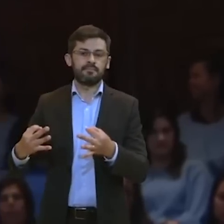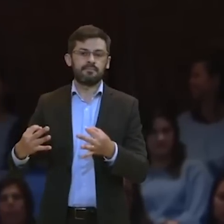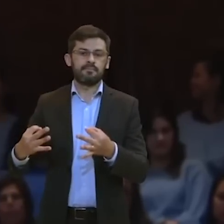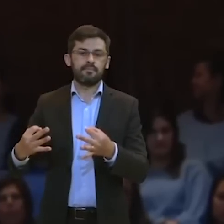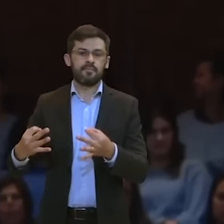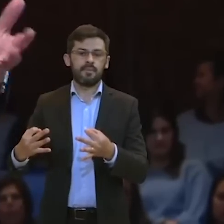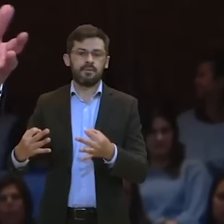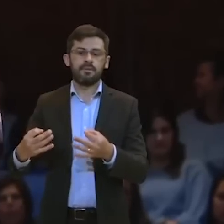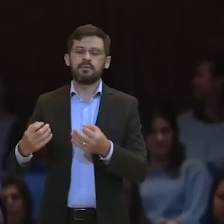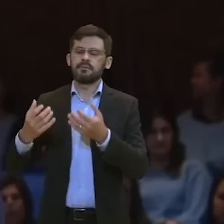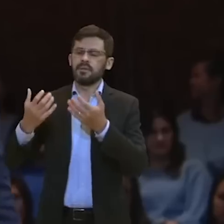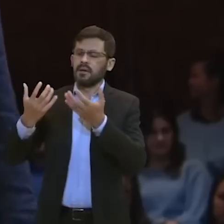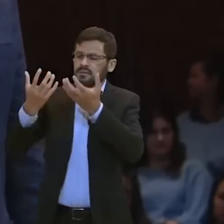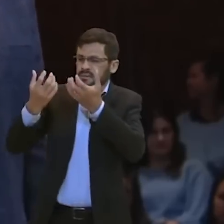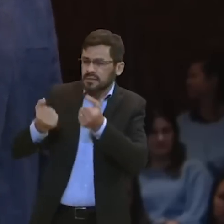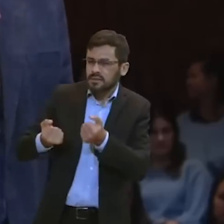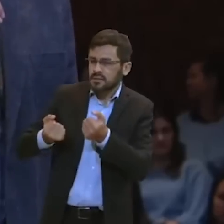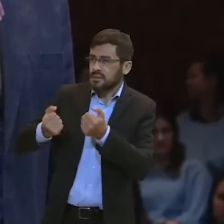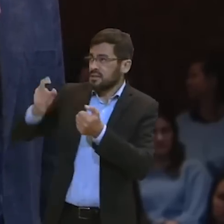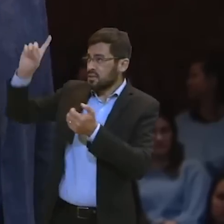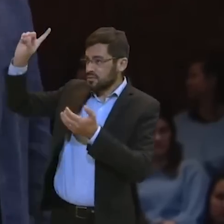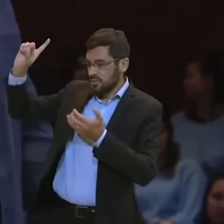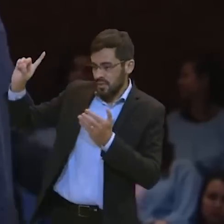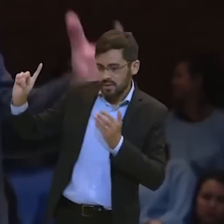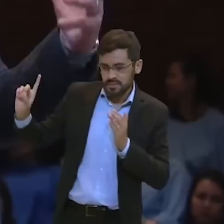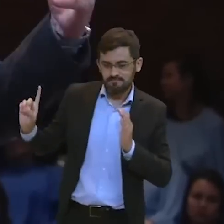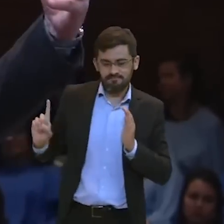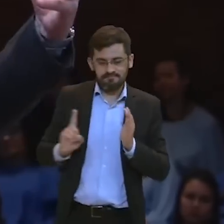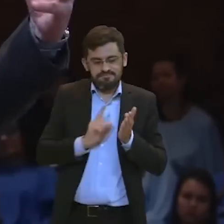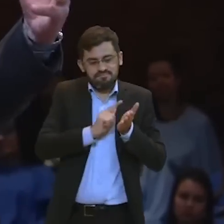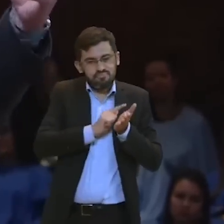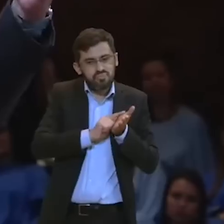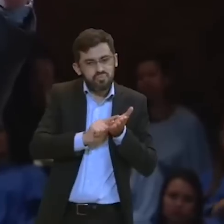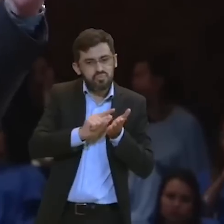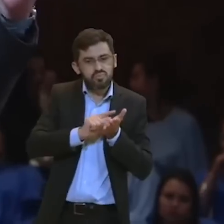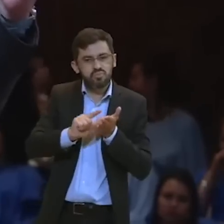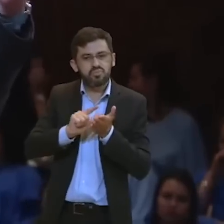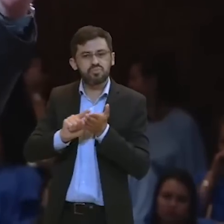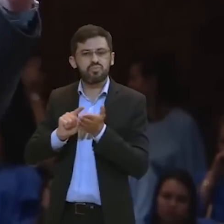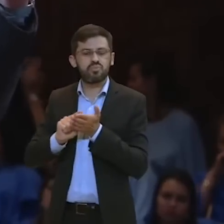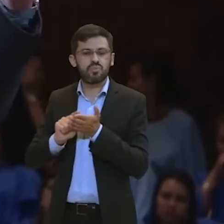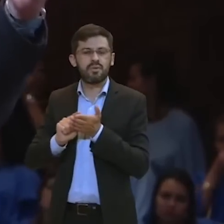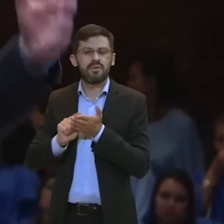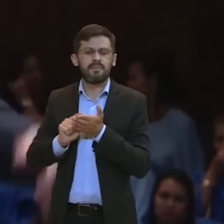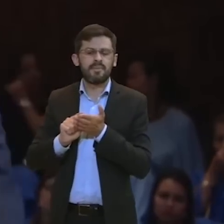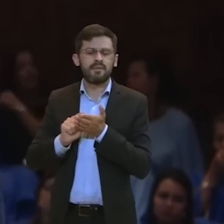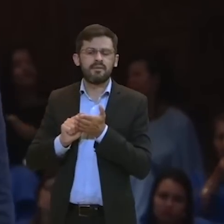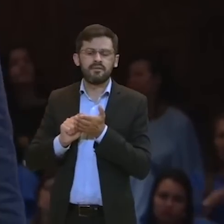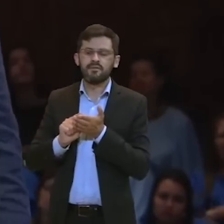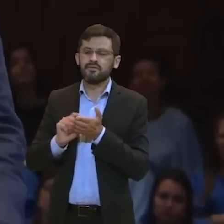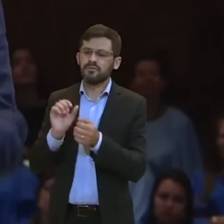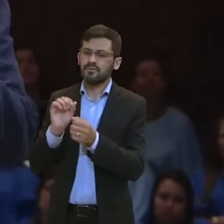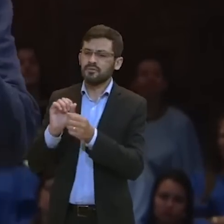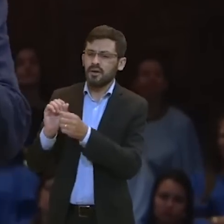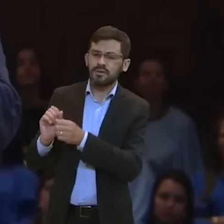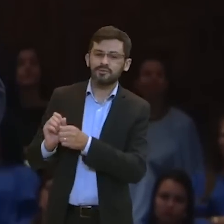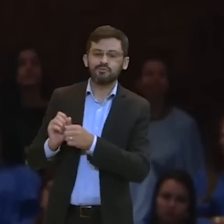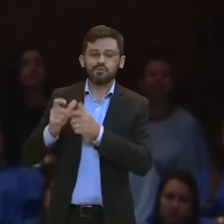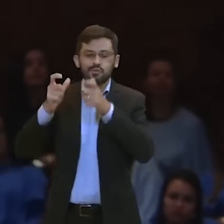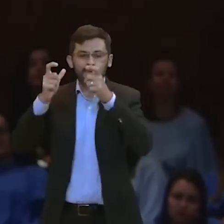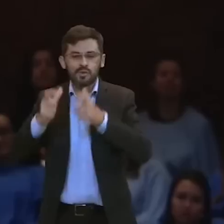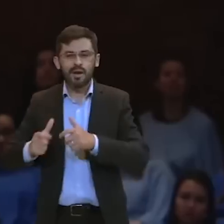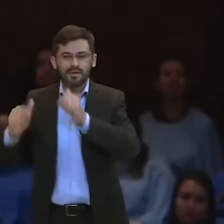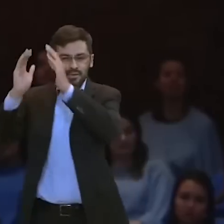Deixa o Senhor santificar e cria o ambiente da adoração na tua vida.